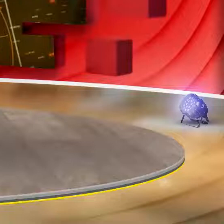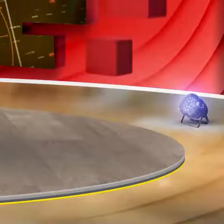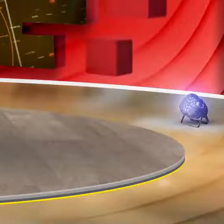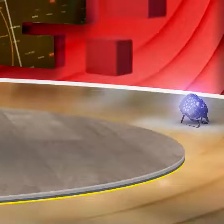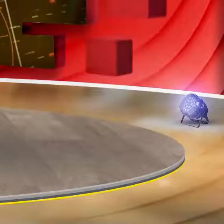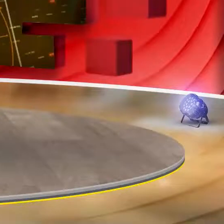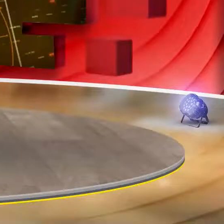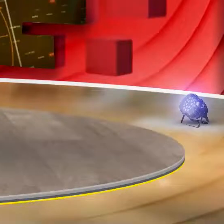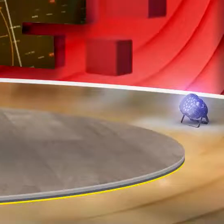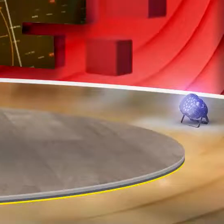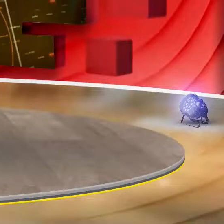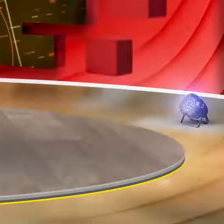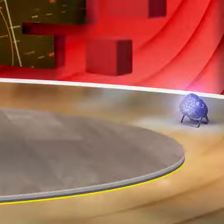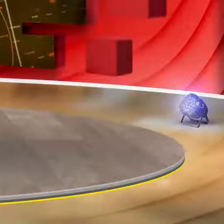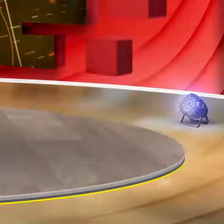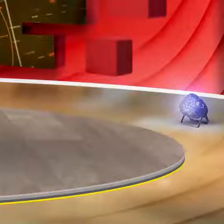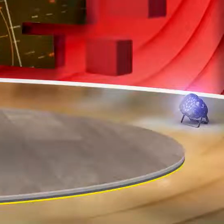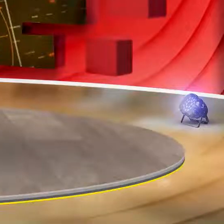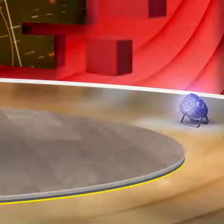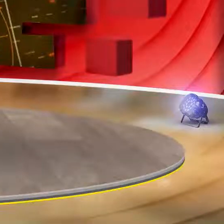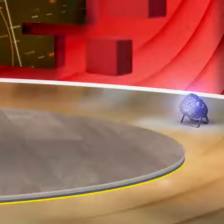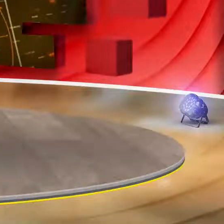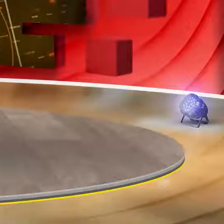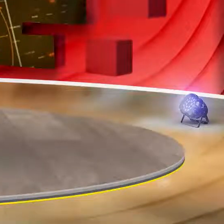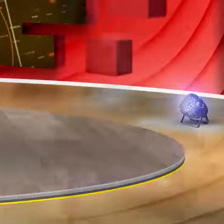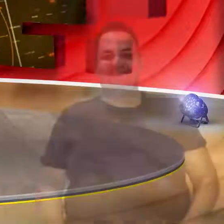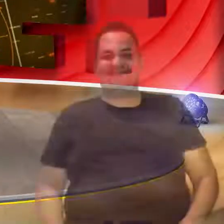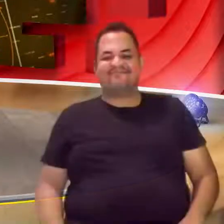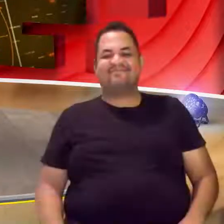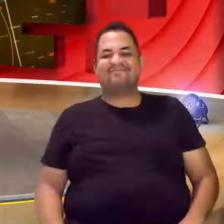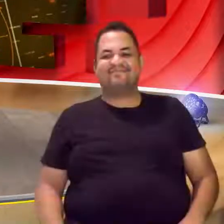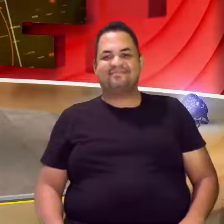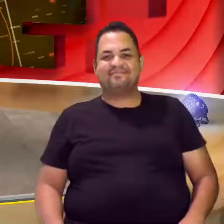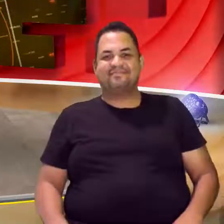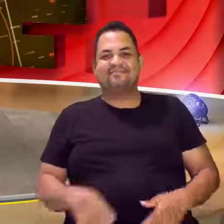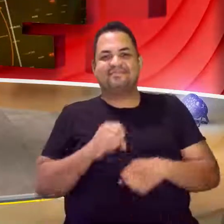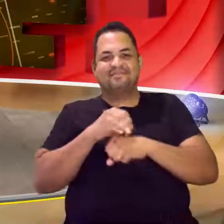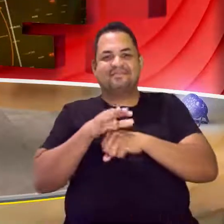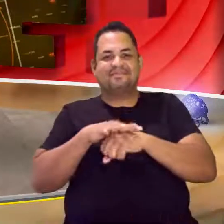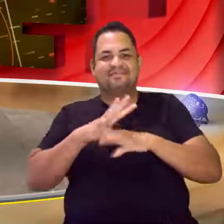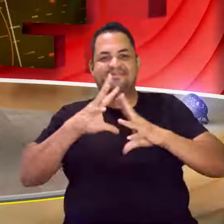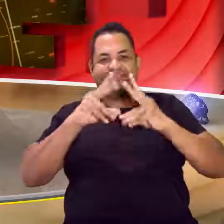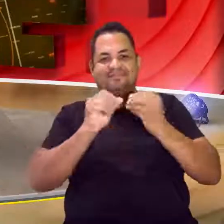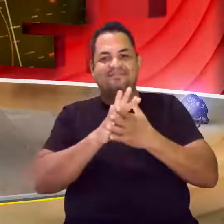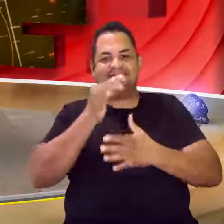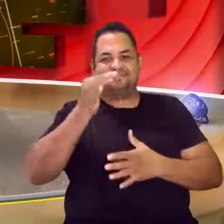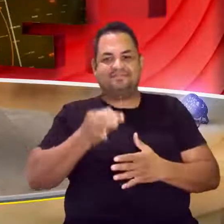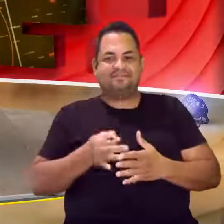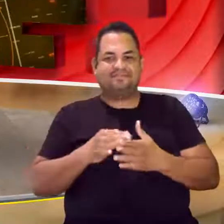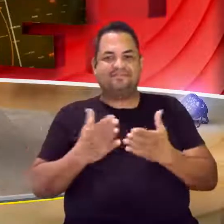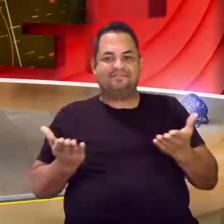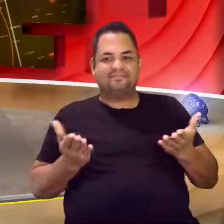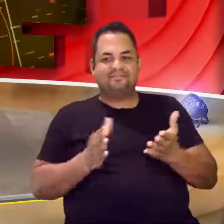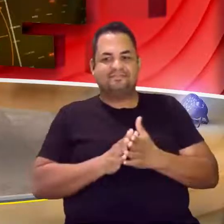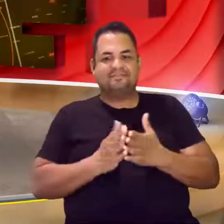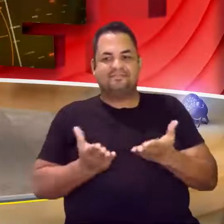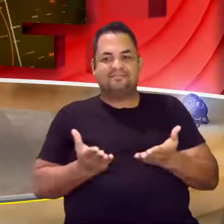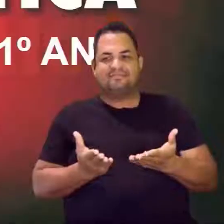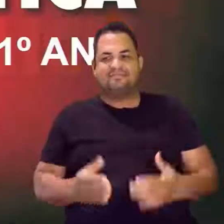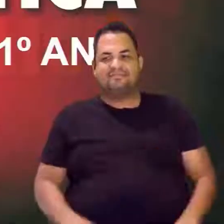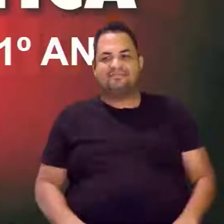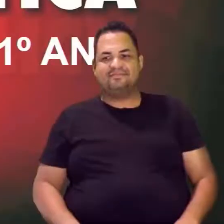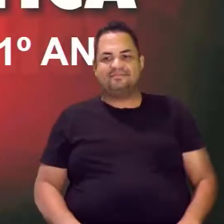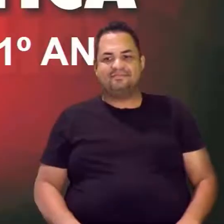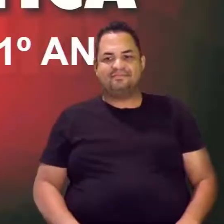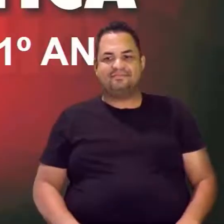vocês agora mais uns assuntos do Enem, mais questões, mais dicas e macetes e tudo mais, certinho? Bora Certinho. junto então? Vamos lá,